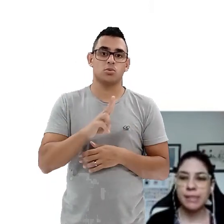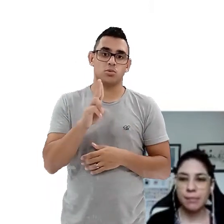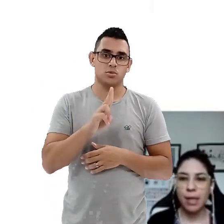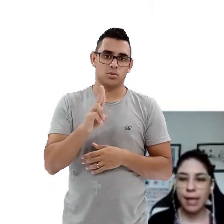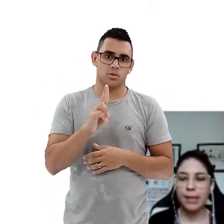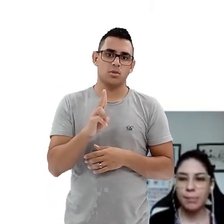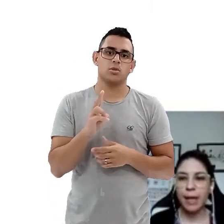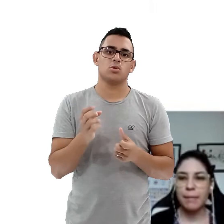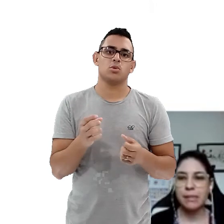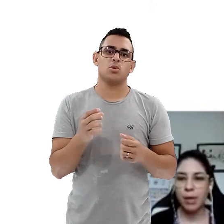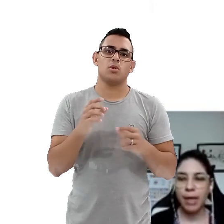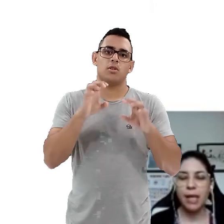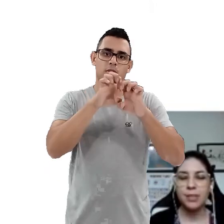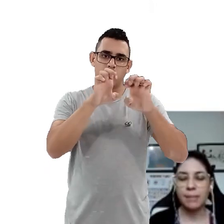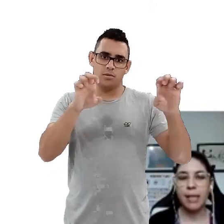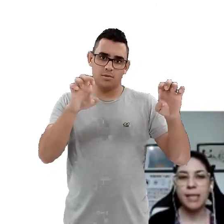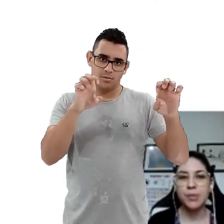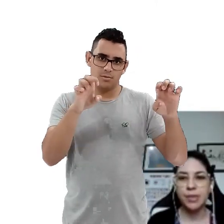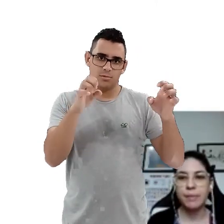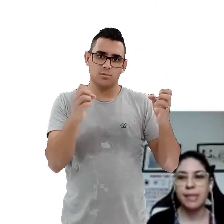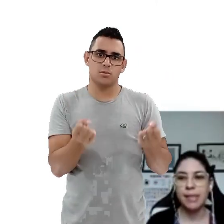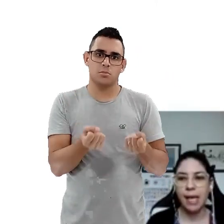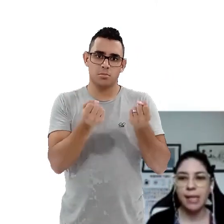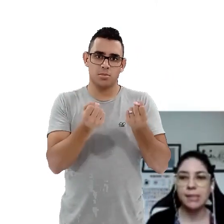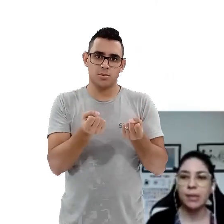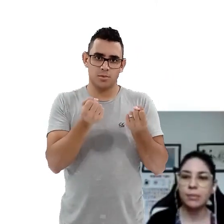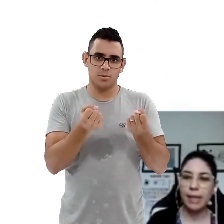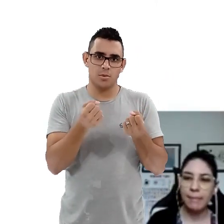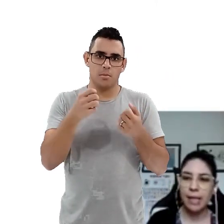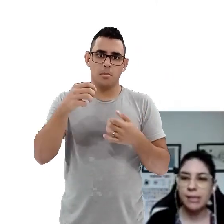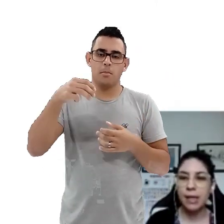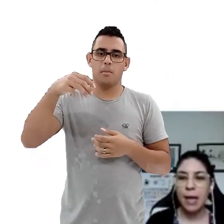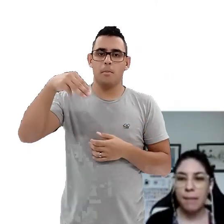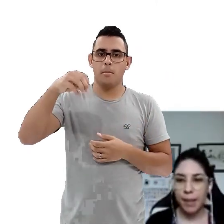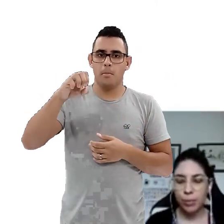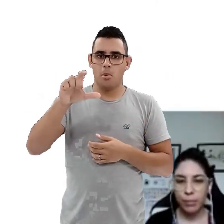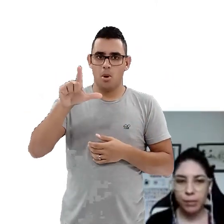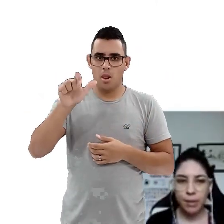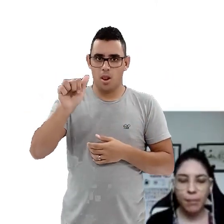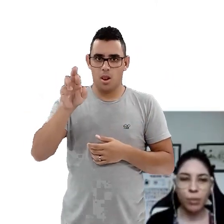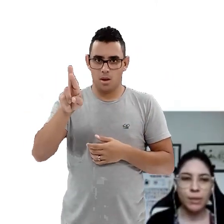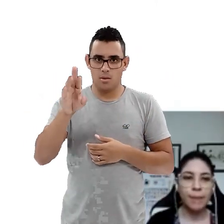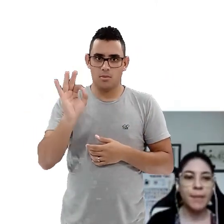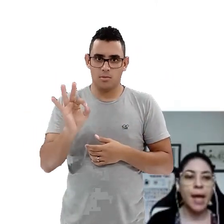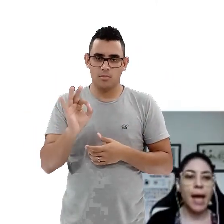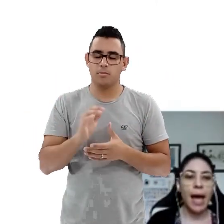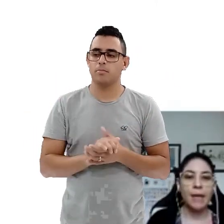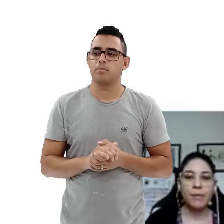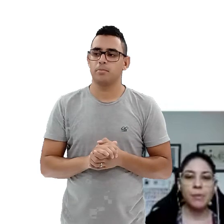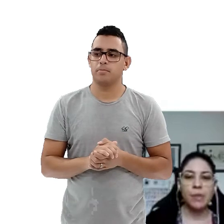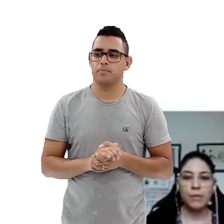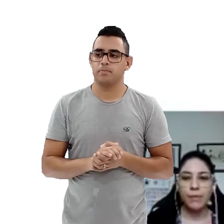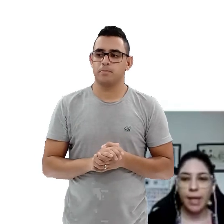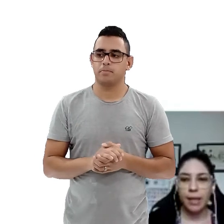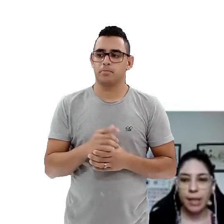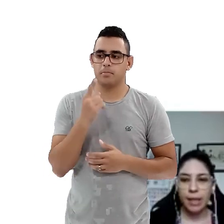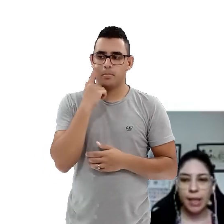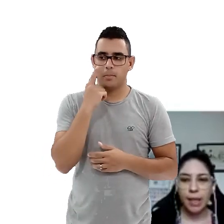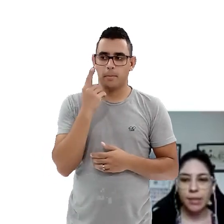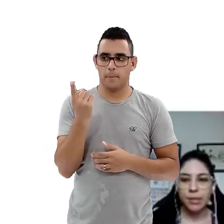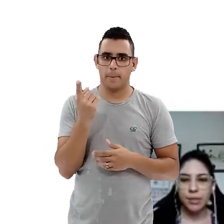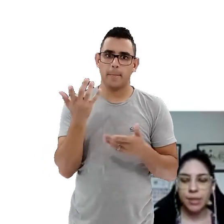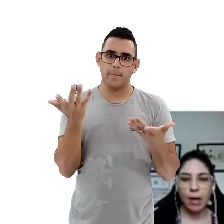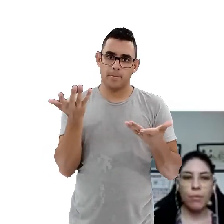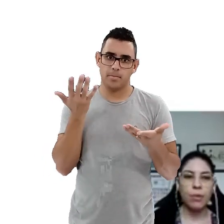Através da massa molar, né? Porque a massa molar ela estabelece justamente essa relação da massa pelo número de mol, tá? Aí vamos só ver